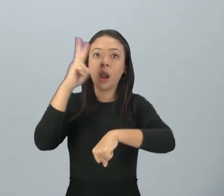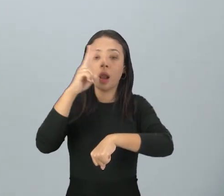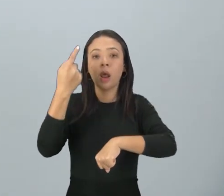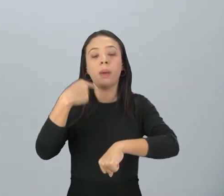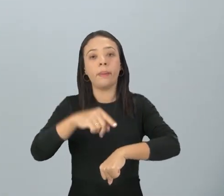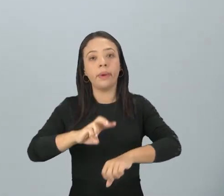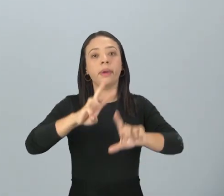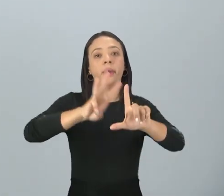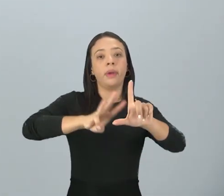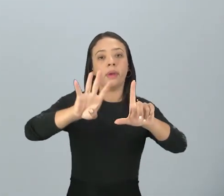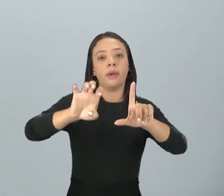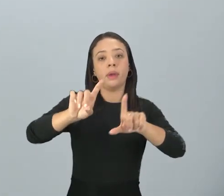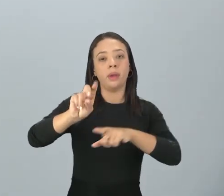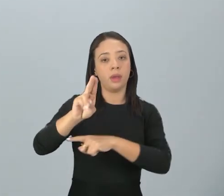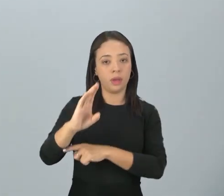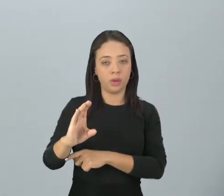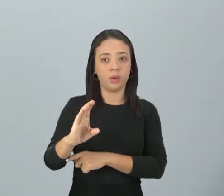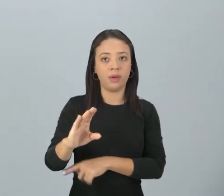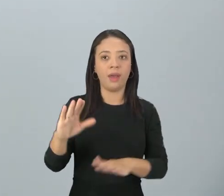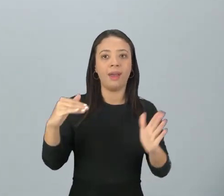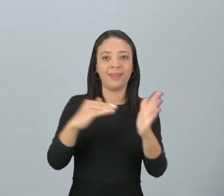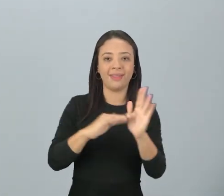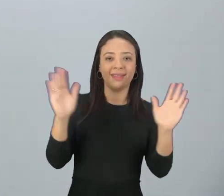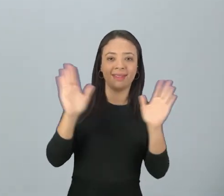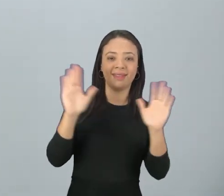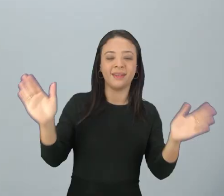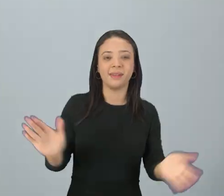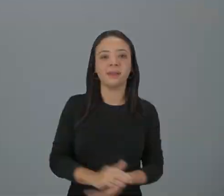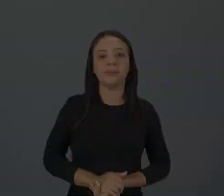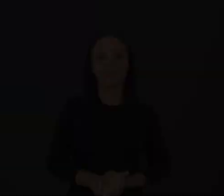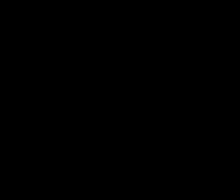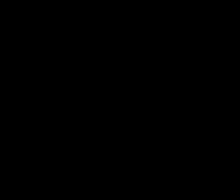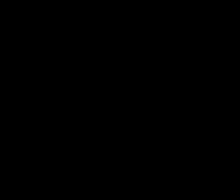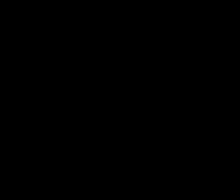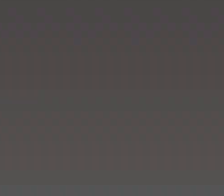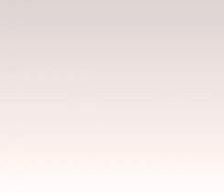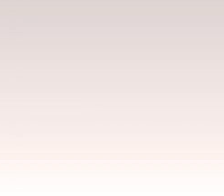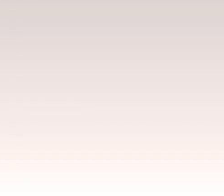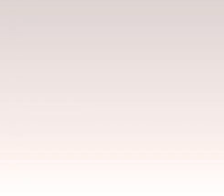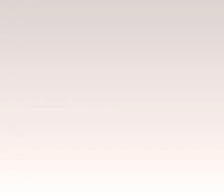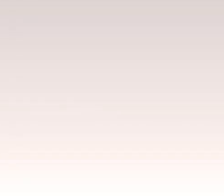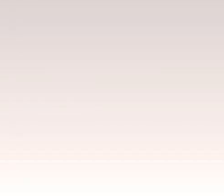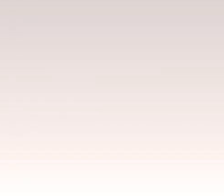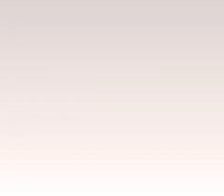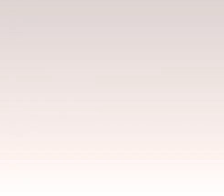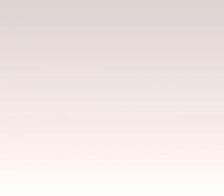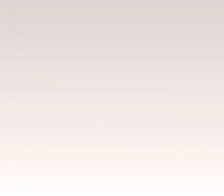portal Eduquem e hasta luego!